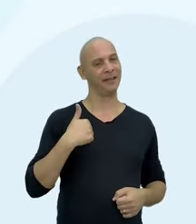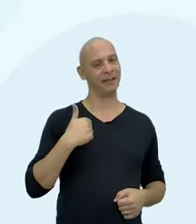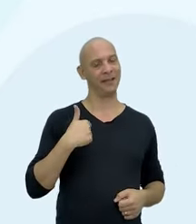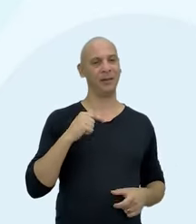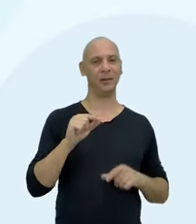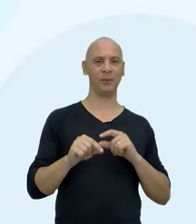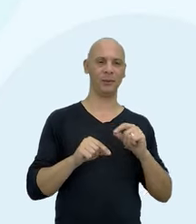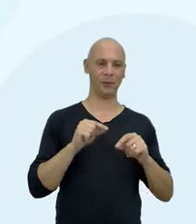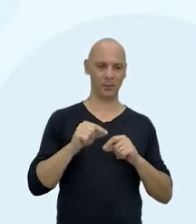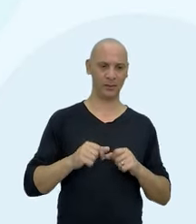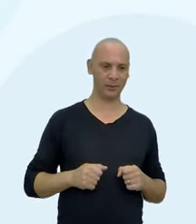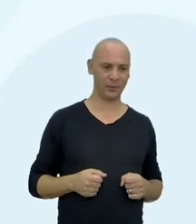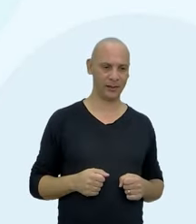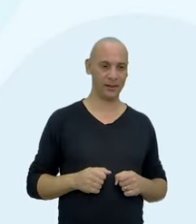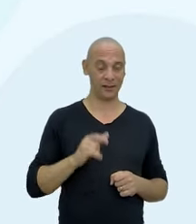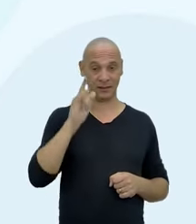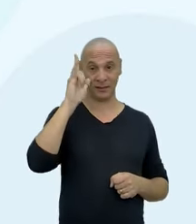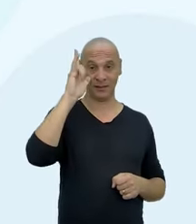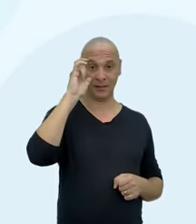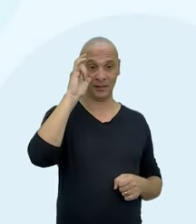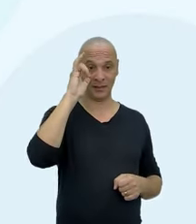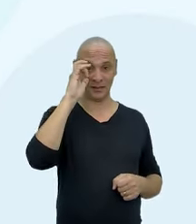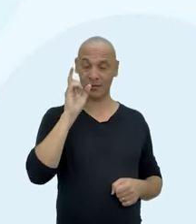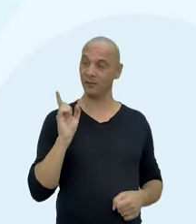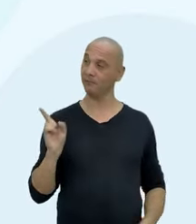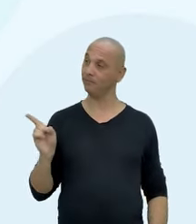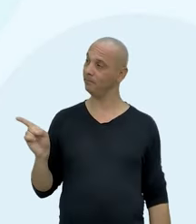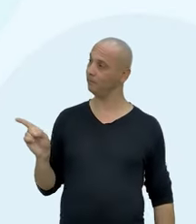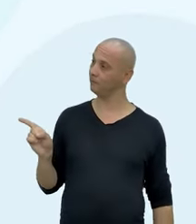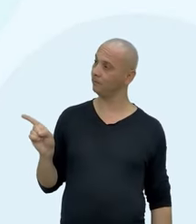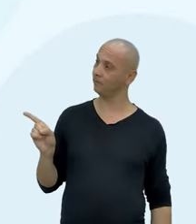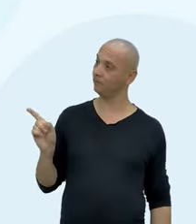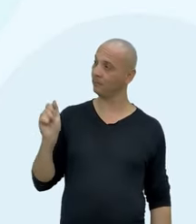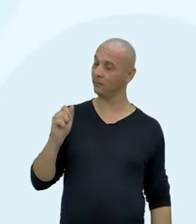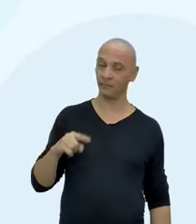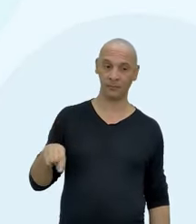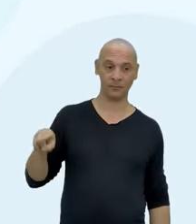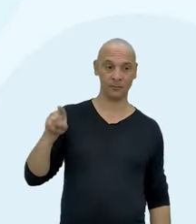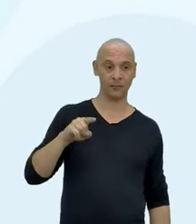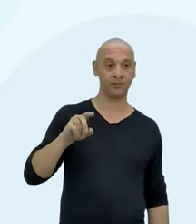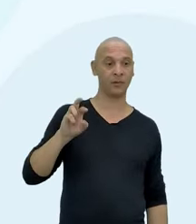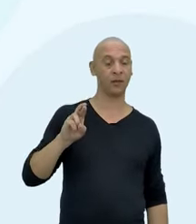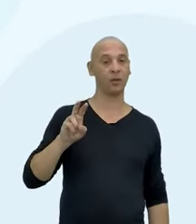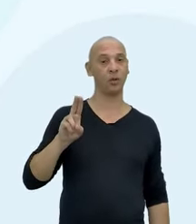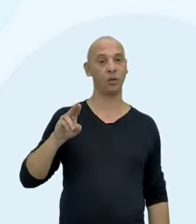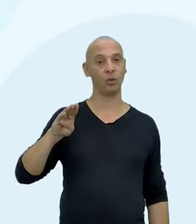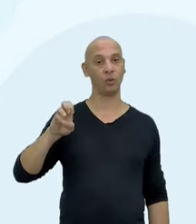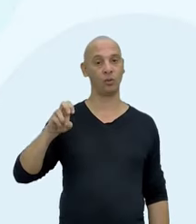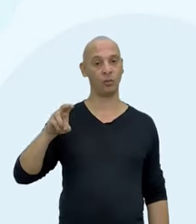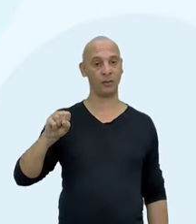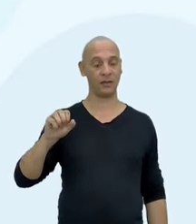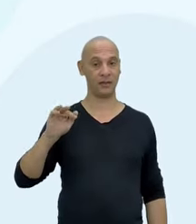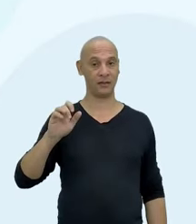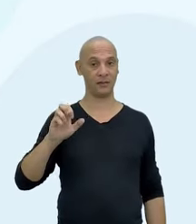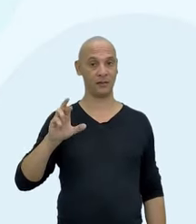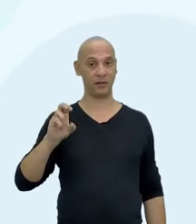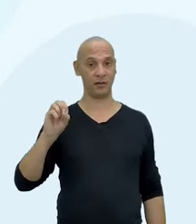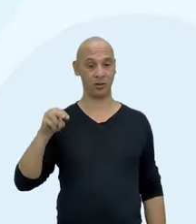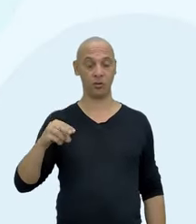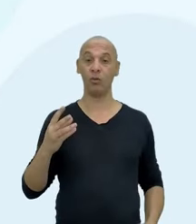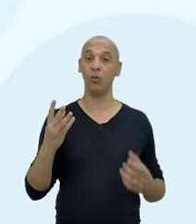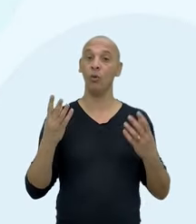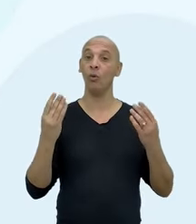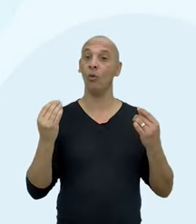tenho ali no meu Instagram Rubens Ferron muitas aulas mais